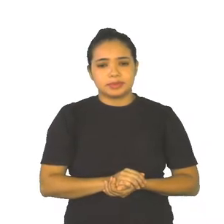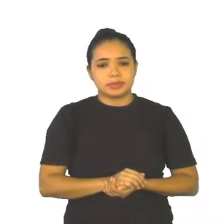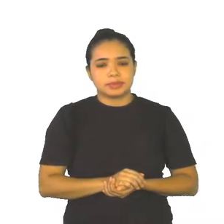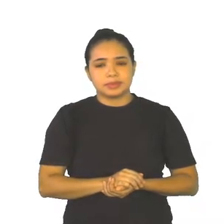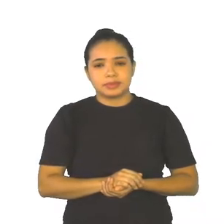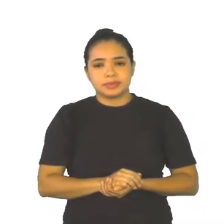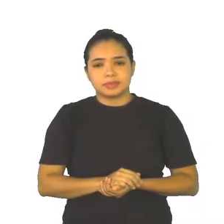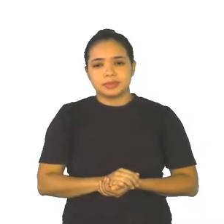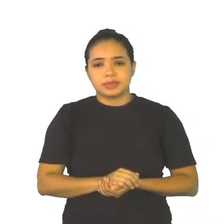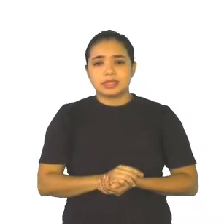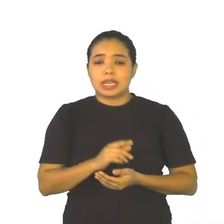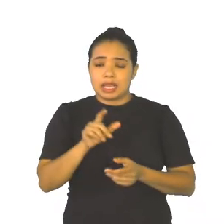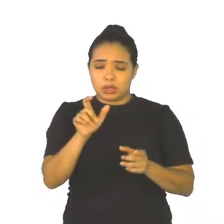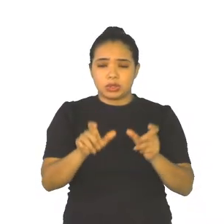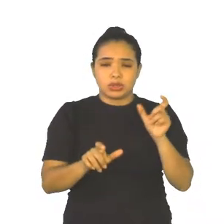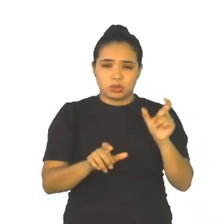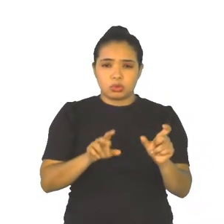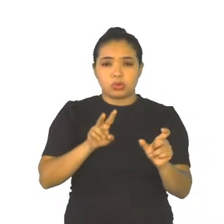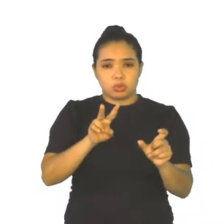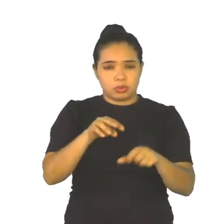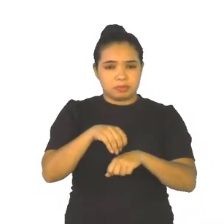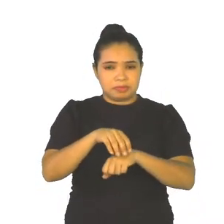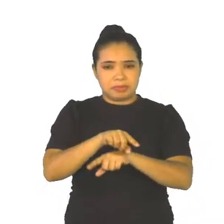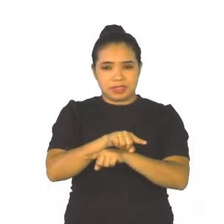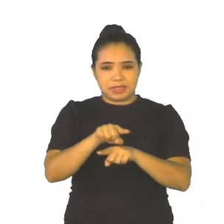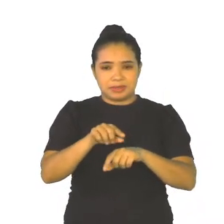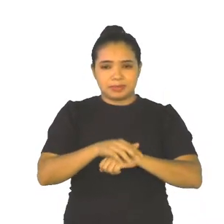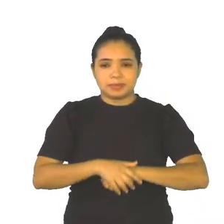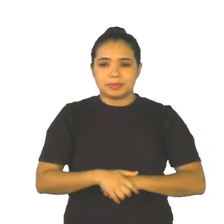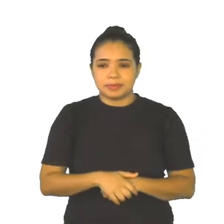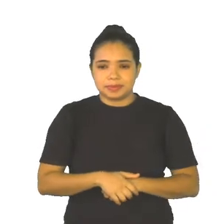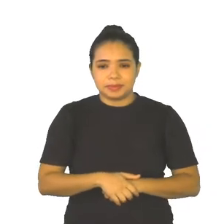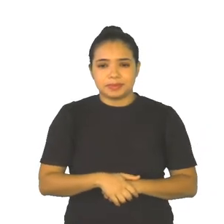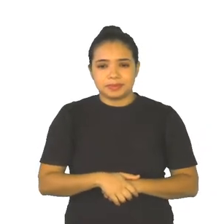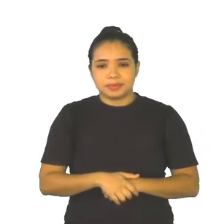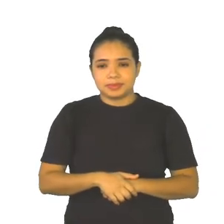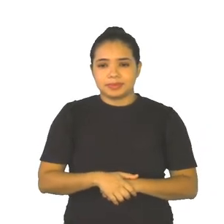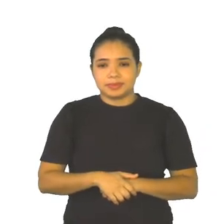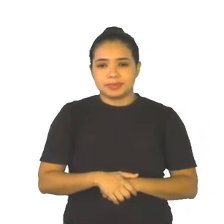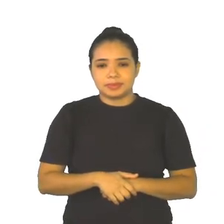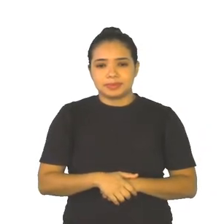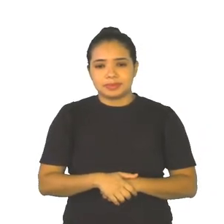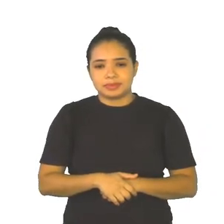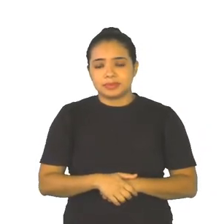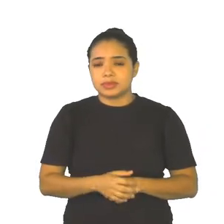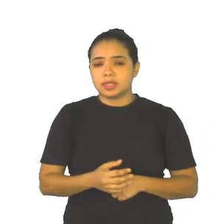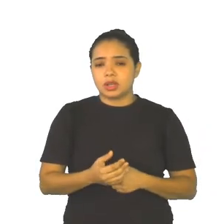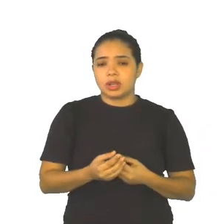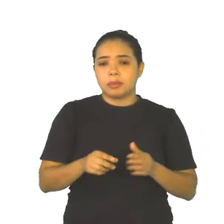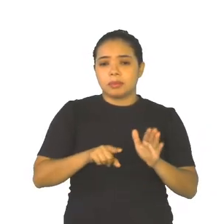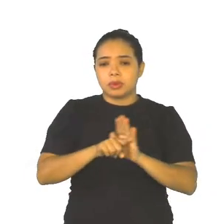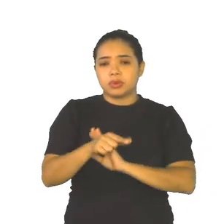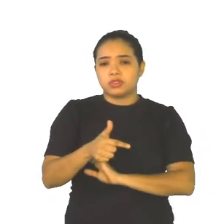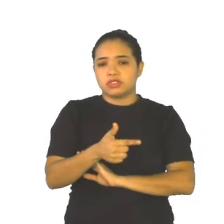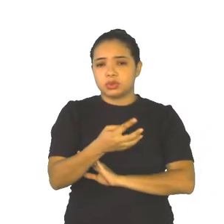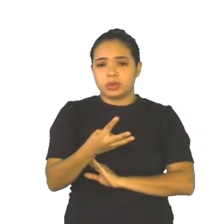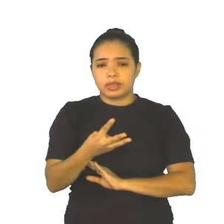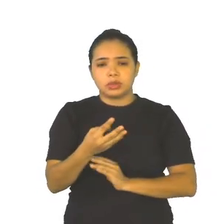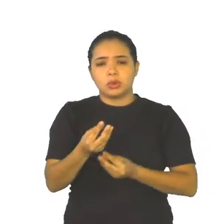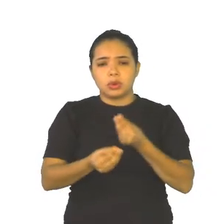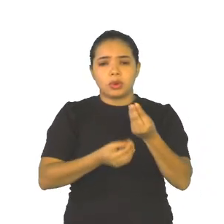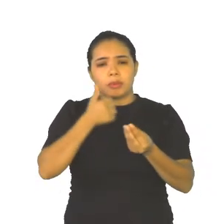são 2 personagens, ok? E aí temos a questão 24, que ela pergunta o seguinte: como a mãe descreve